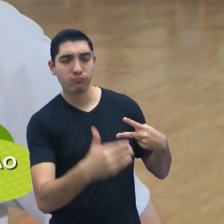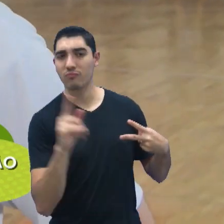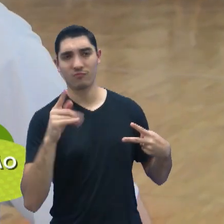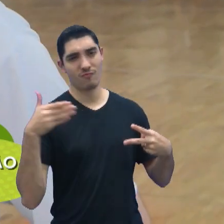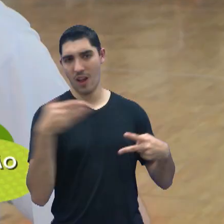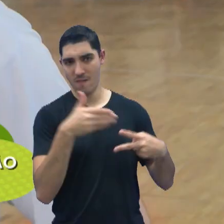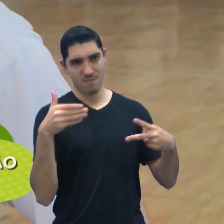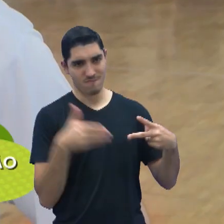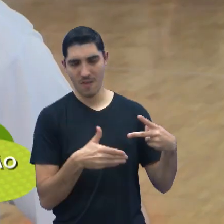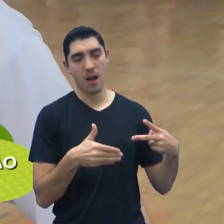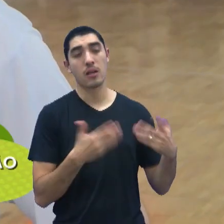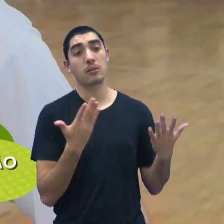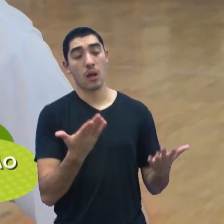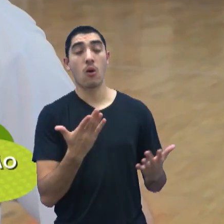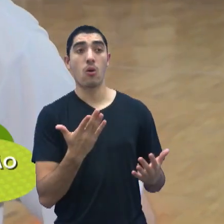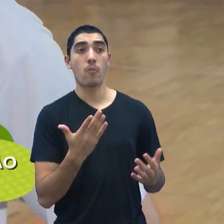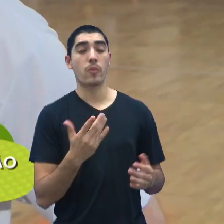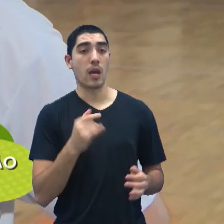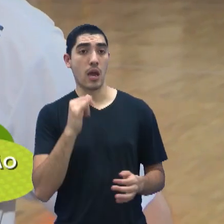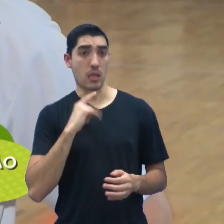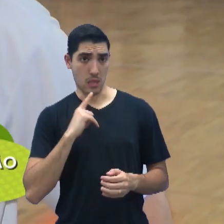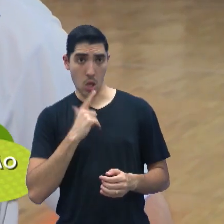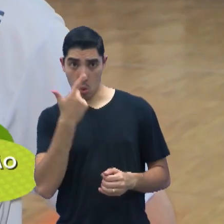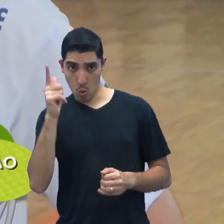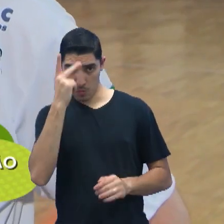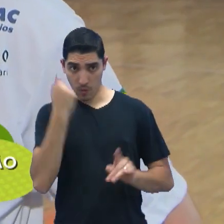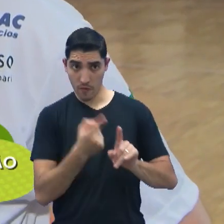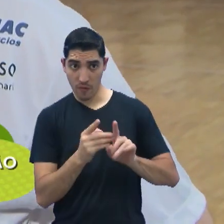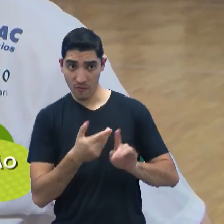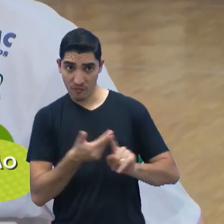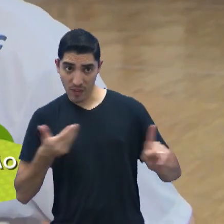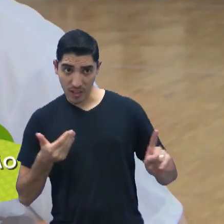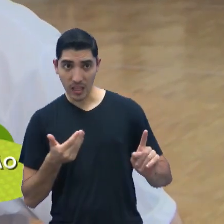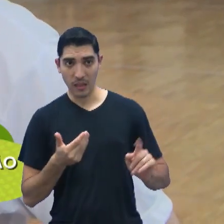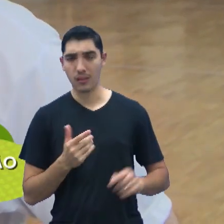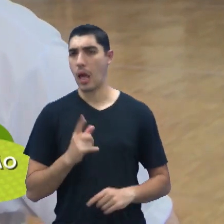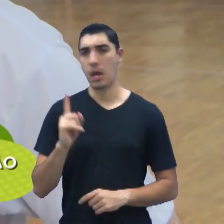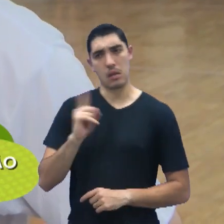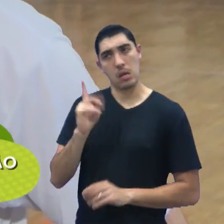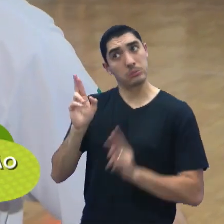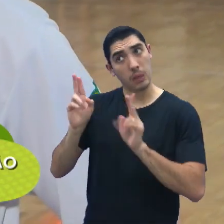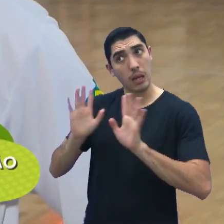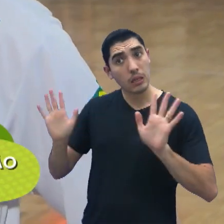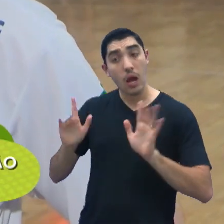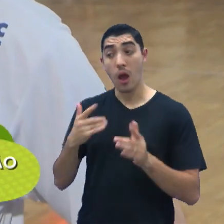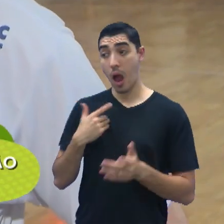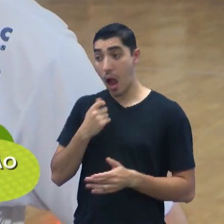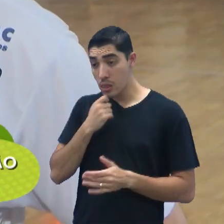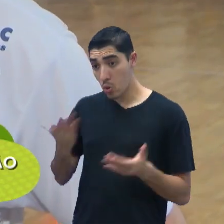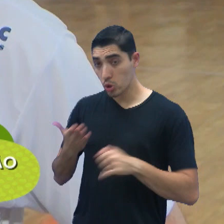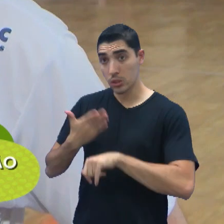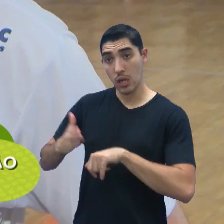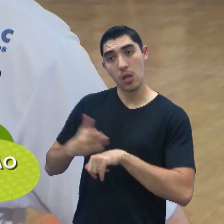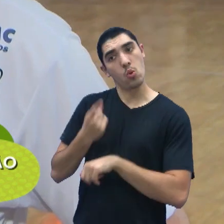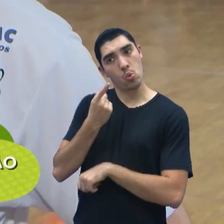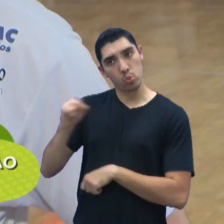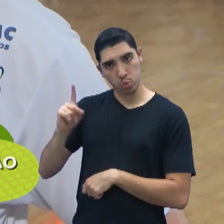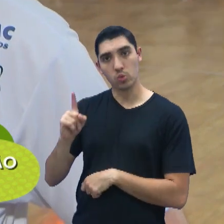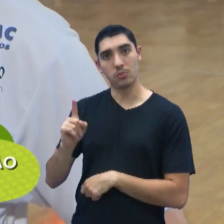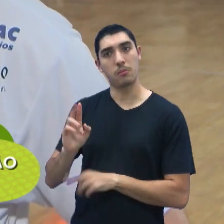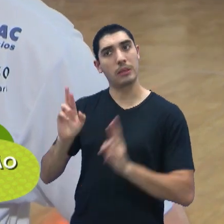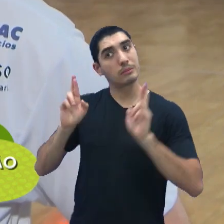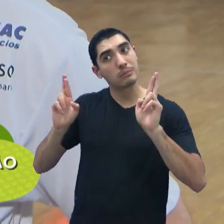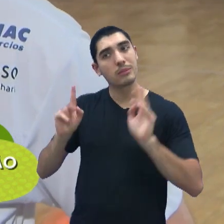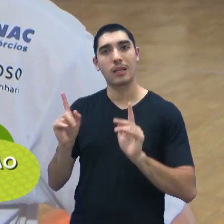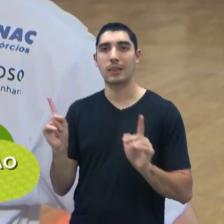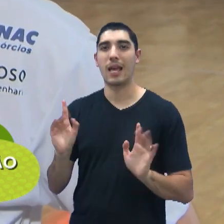algum desfalque? Espero que não. Até agora tudo bem, né? Vamos ter o treino ainda agora, o último treino. Mas eu espero que não, por enquanto,